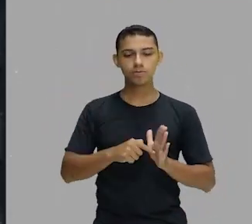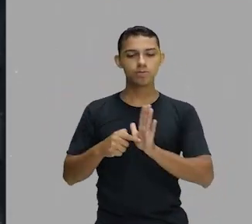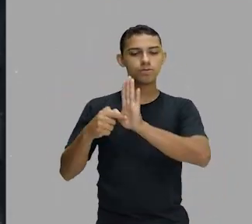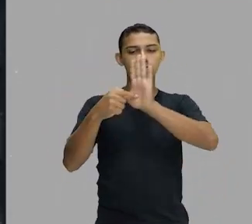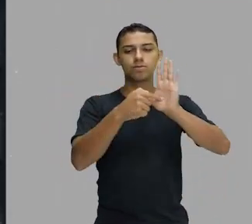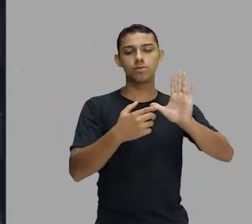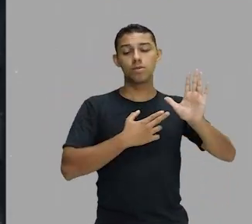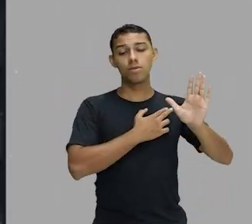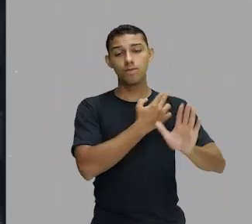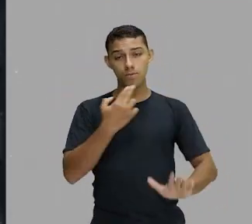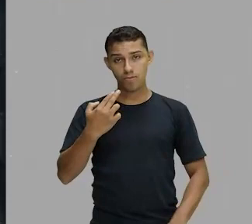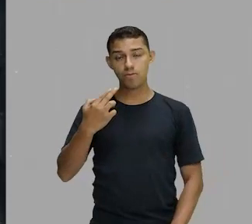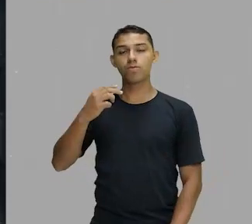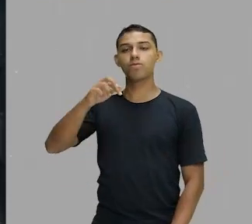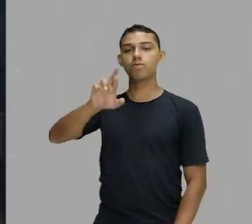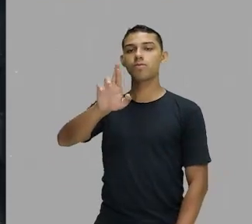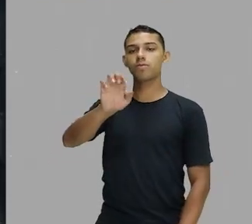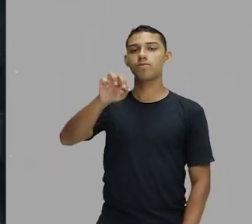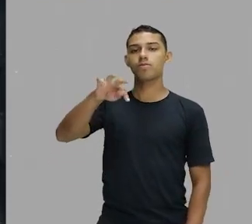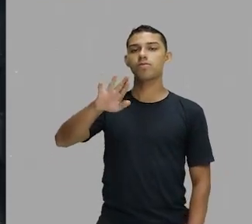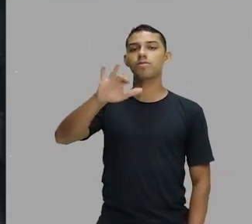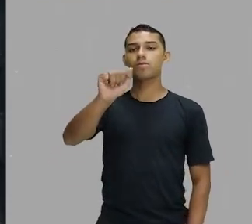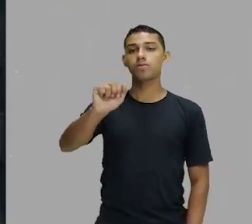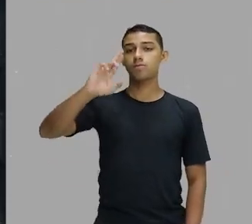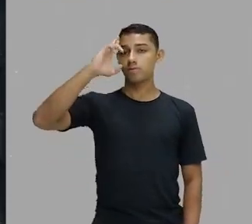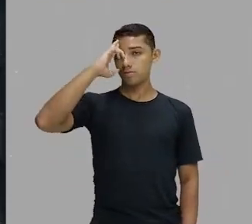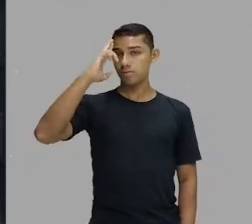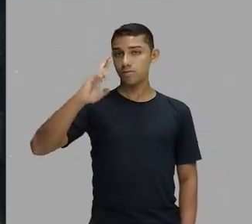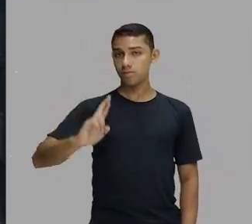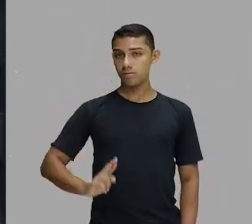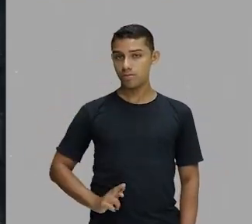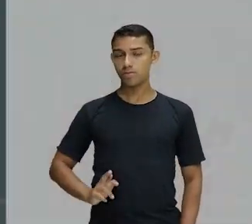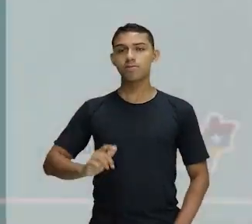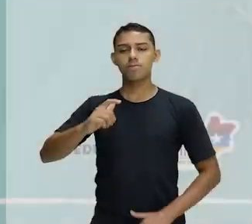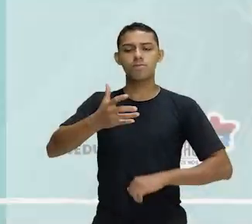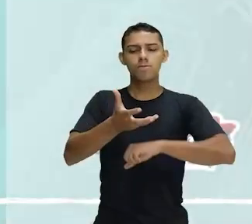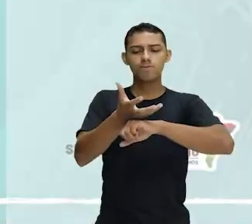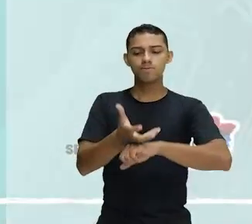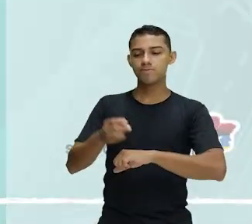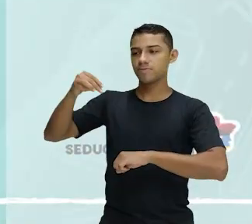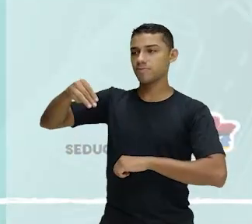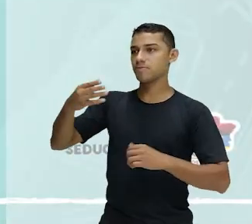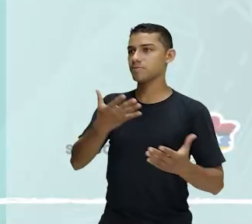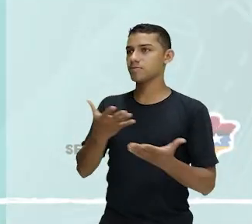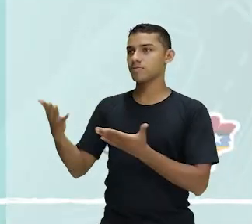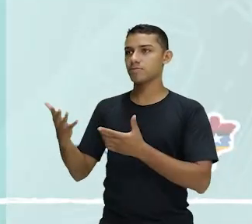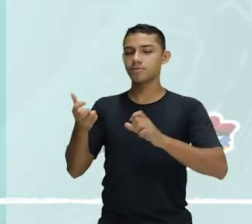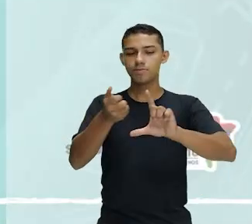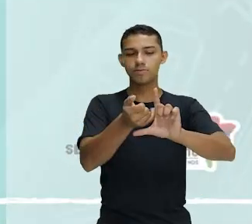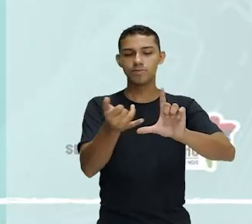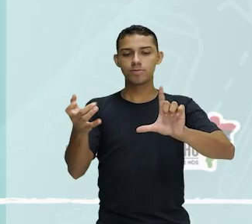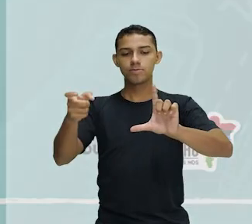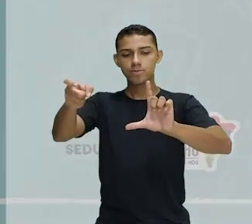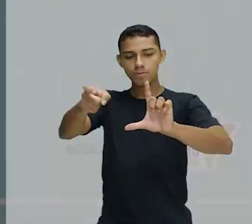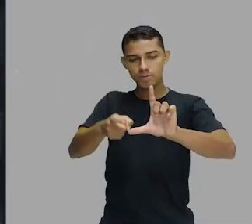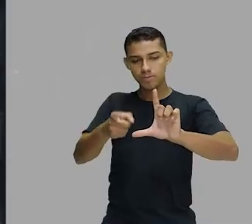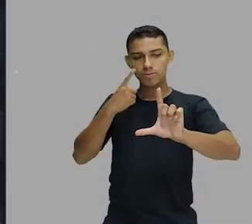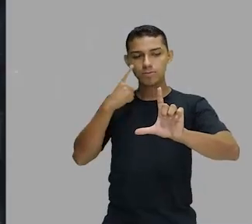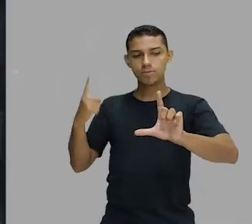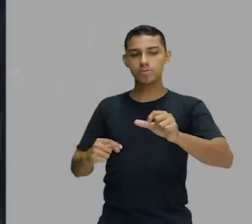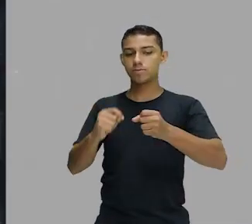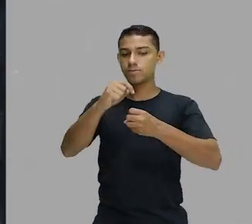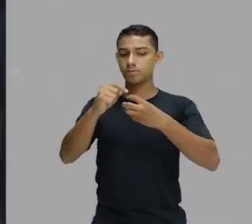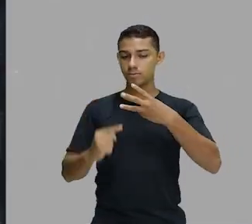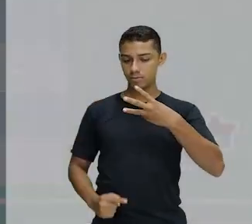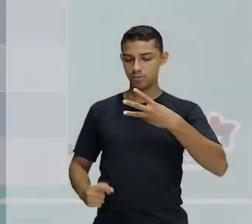Eu me chamo professora Renata e vamos ver então a função exponencial situações iniciais. Nós estudaremos 3 situações,